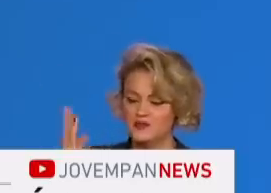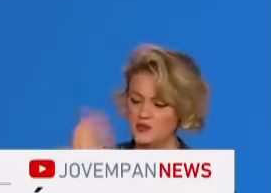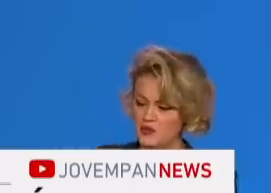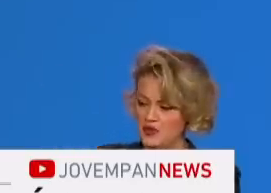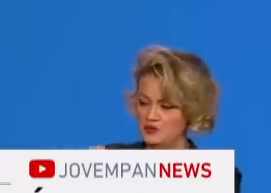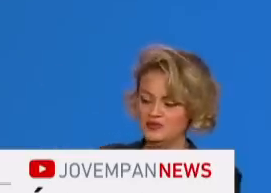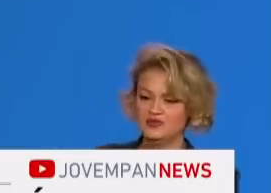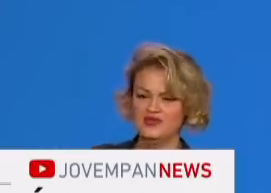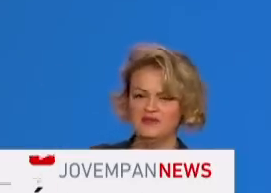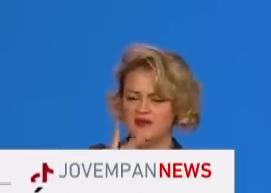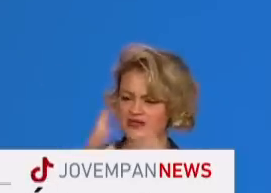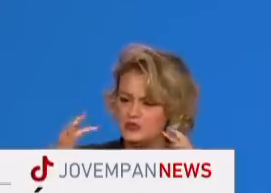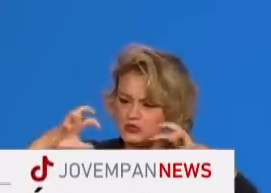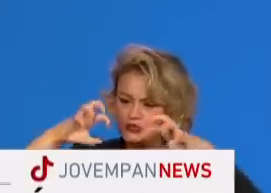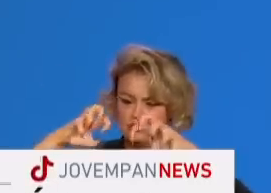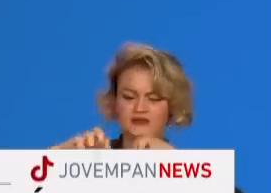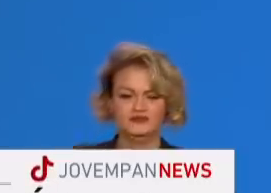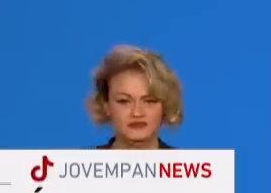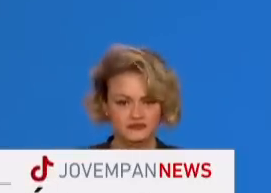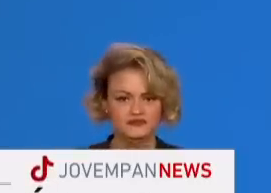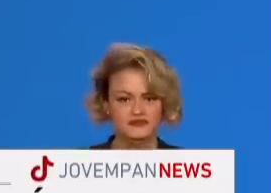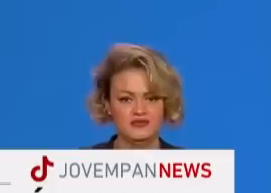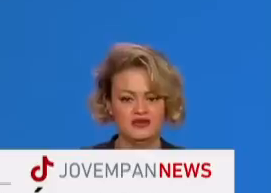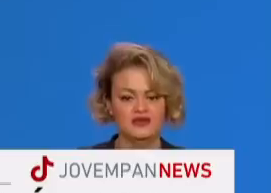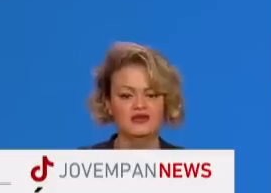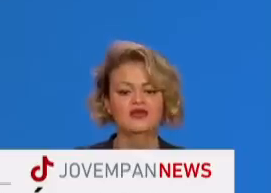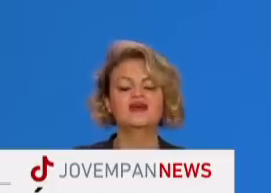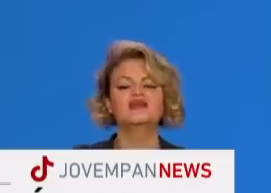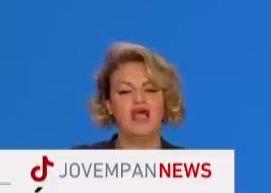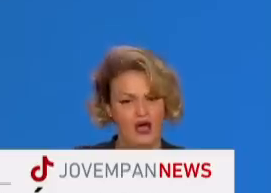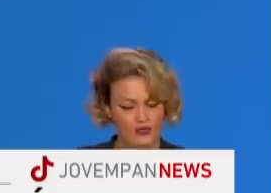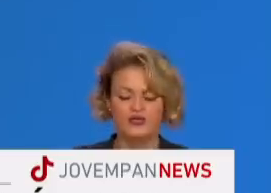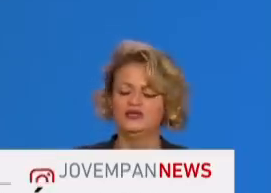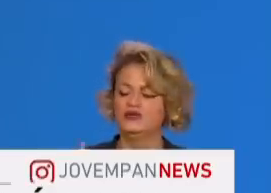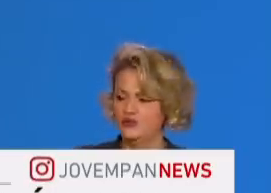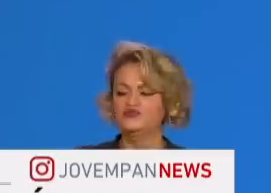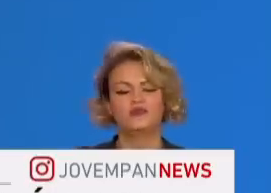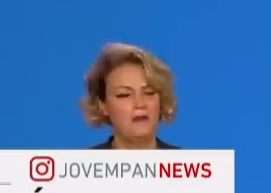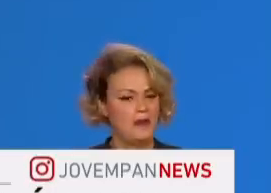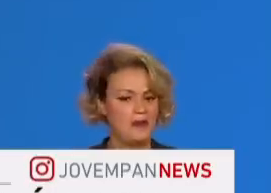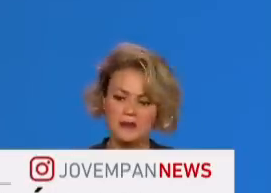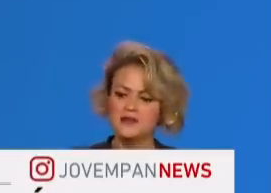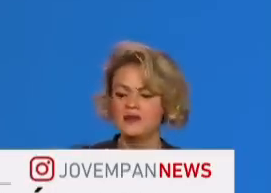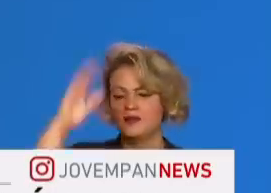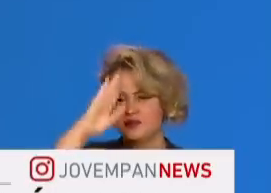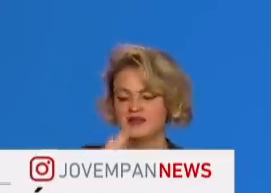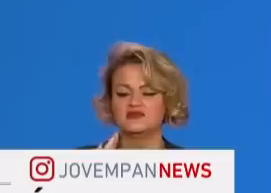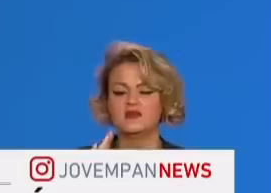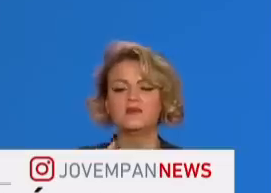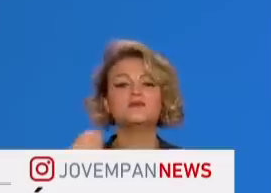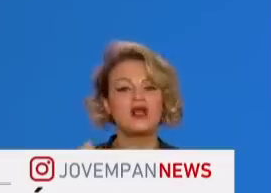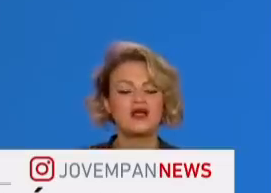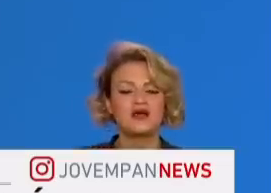de obscurantismo. E nós voltamos a governar esse país, primeiro-ministro, para